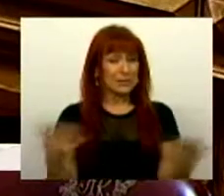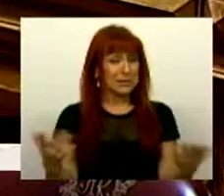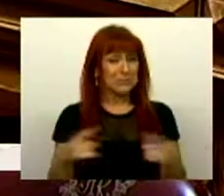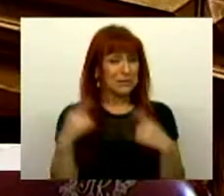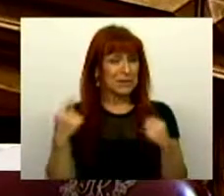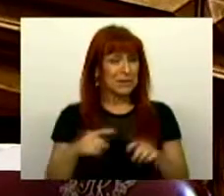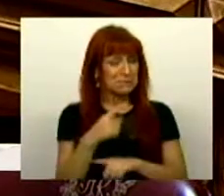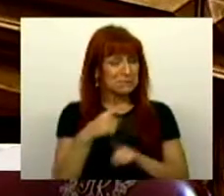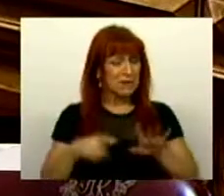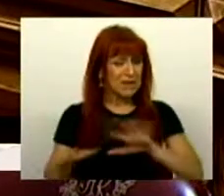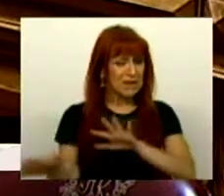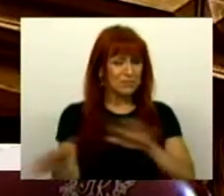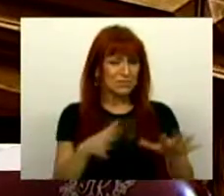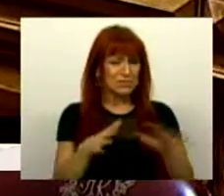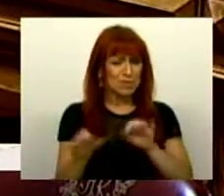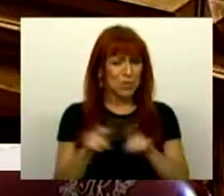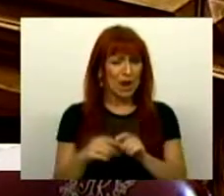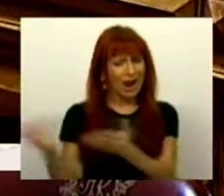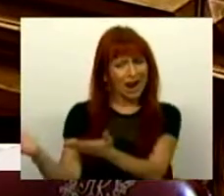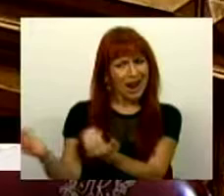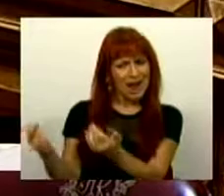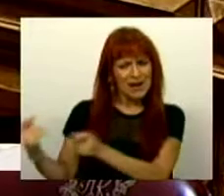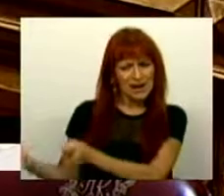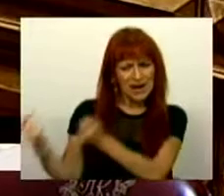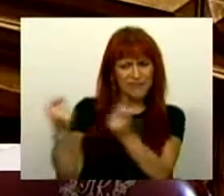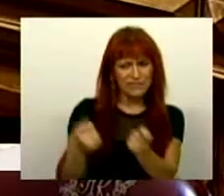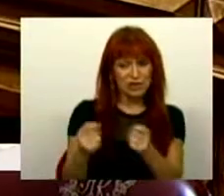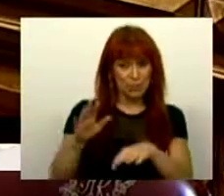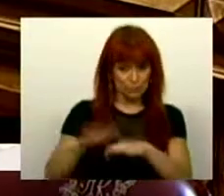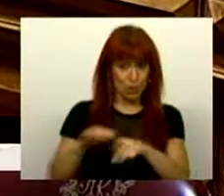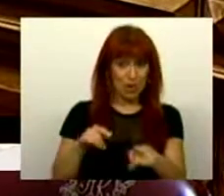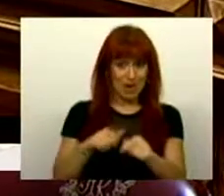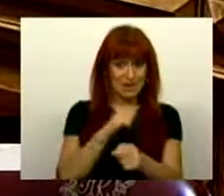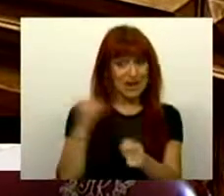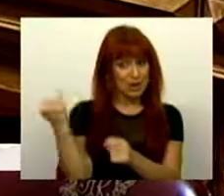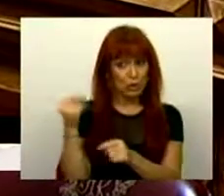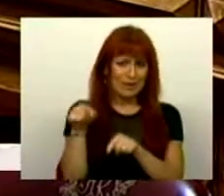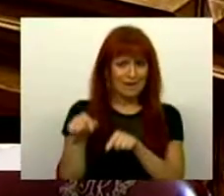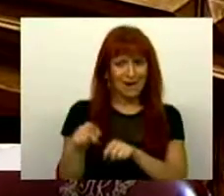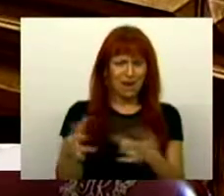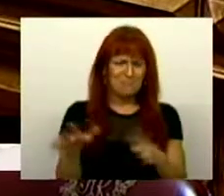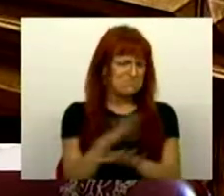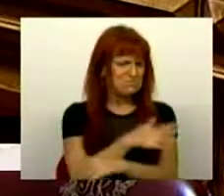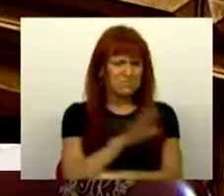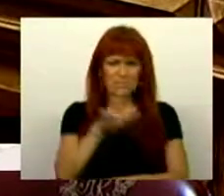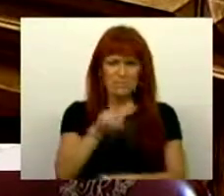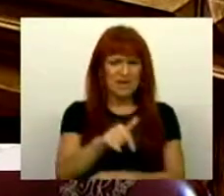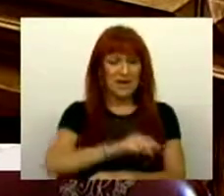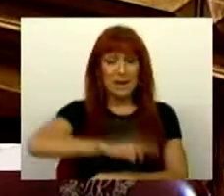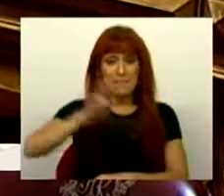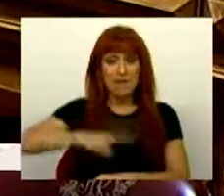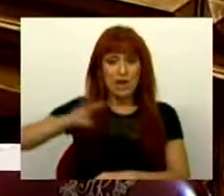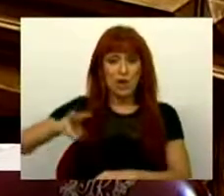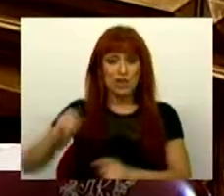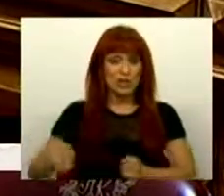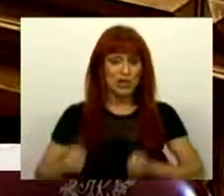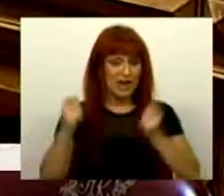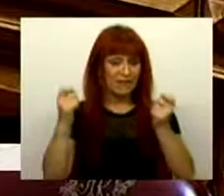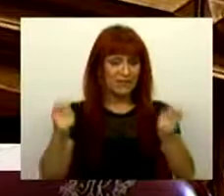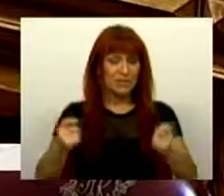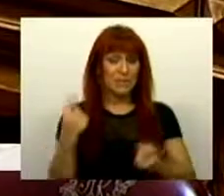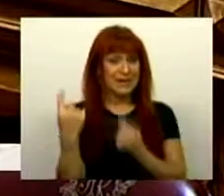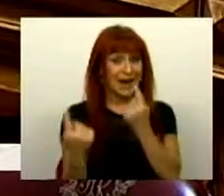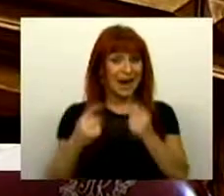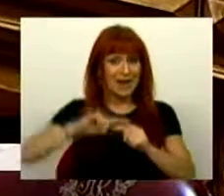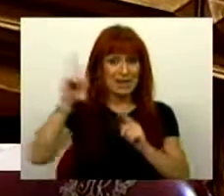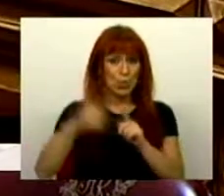tem em média, em termos de atração de investimento decorrente deste instrumento, cerca de 1.000 milhões de euros de investimento por ano. Portugal